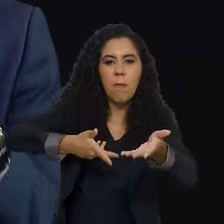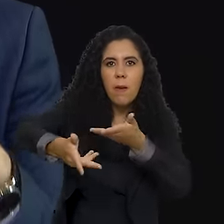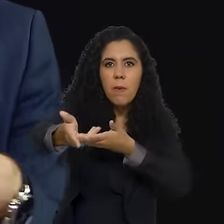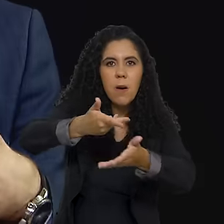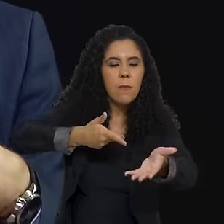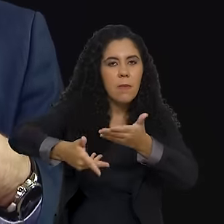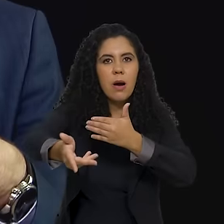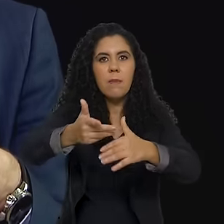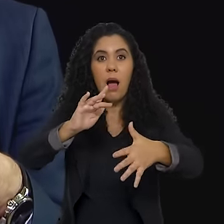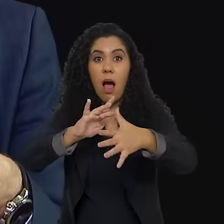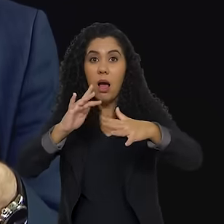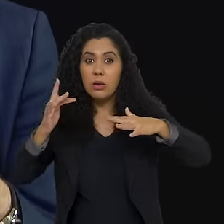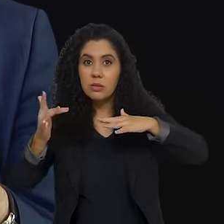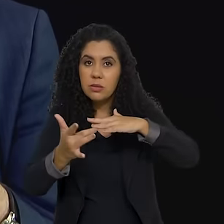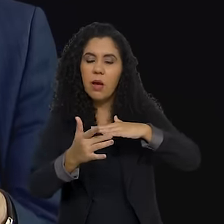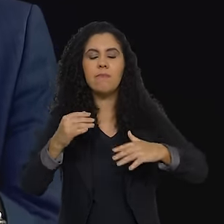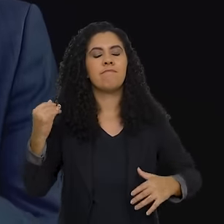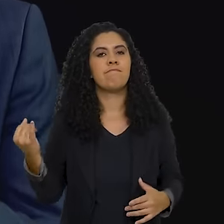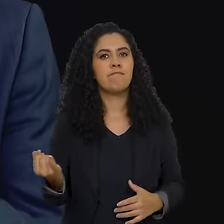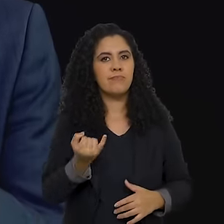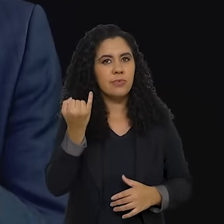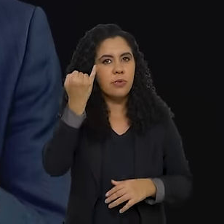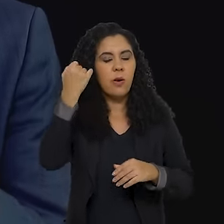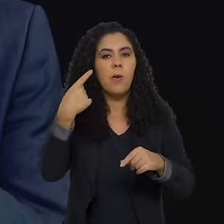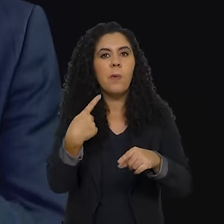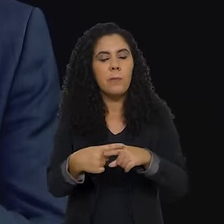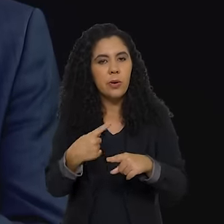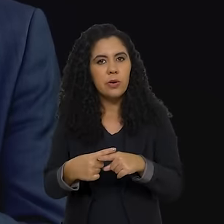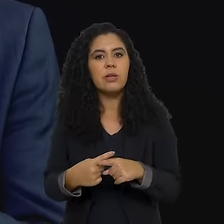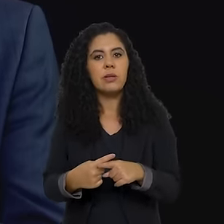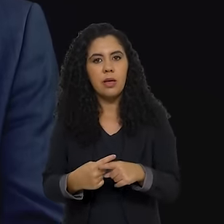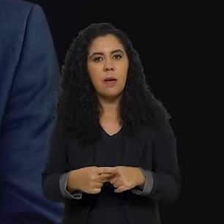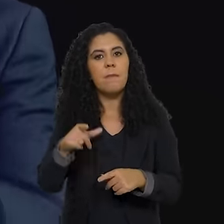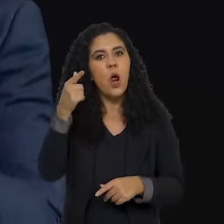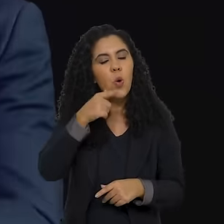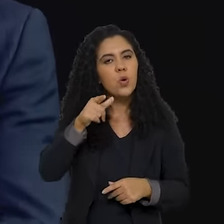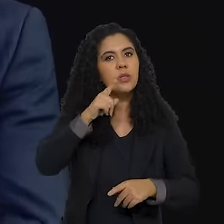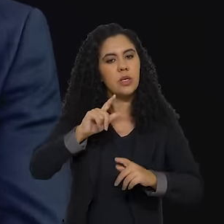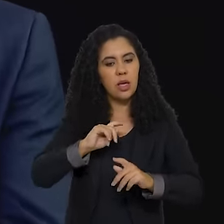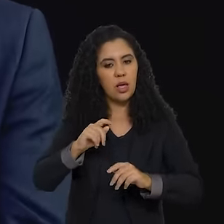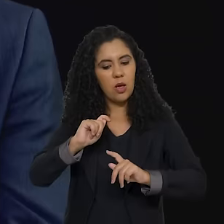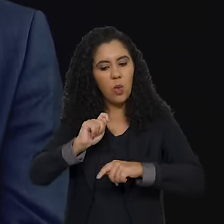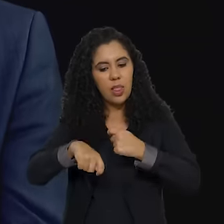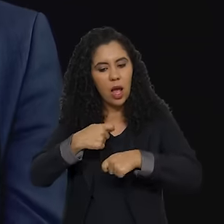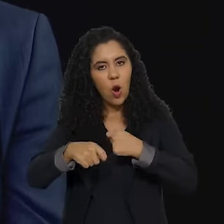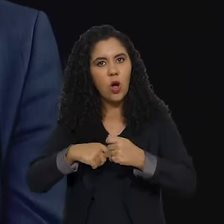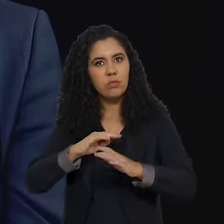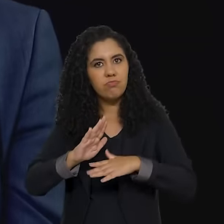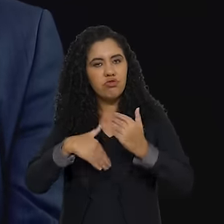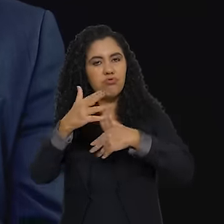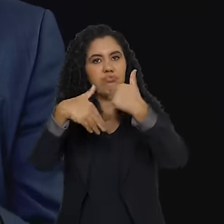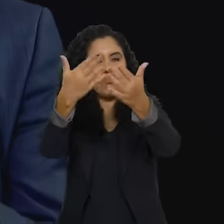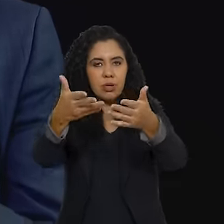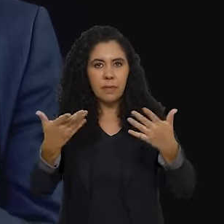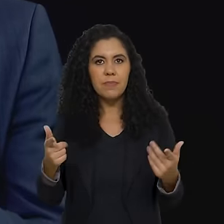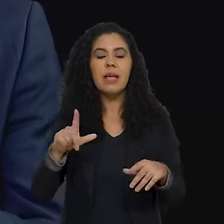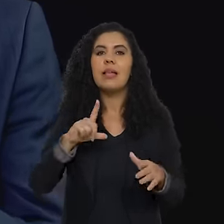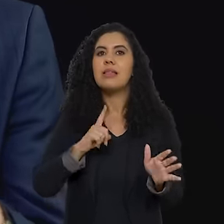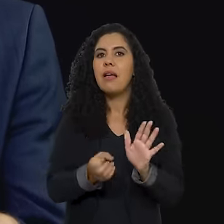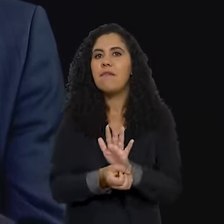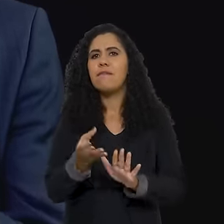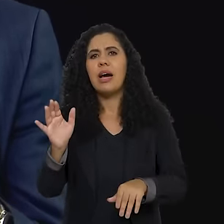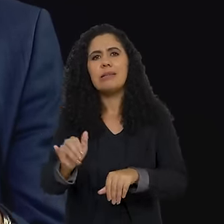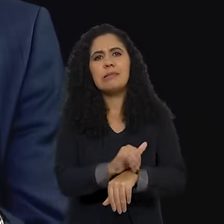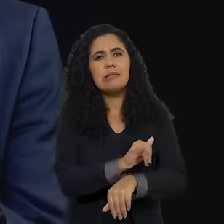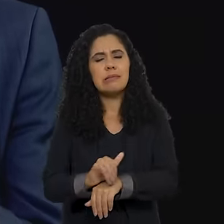também digital, nas redes, é muito importante porque ela é decisiva para fazer o seu negócio se desenvolver. Então, tem várias